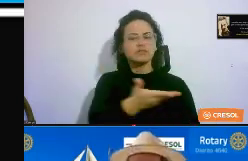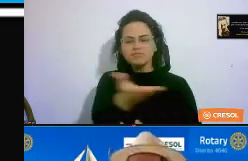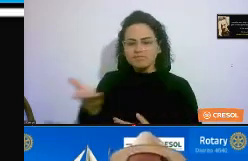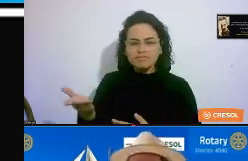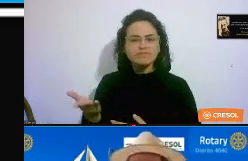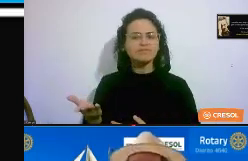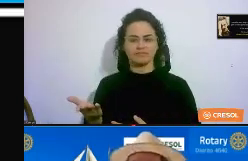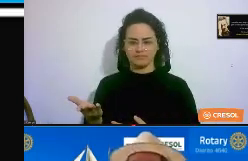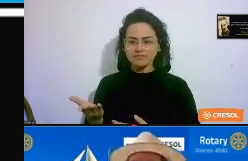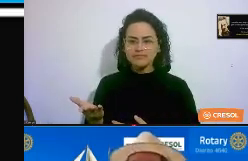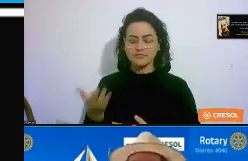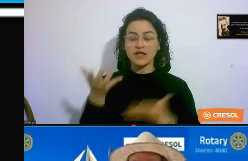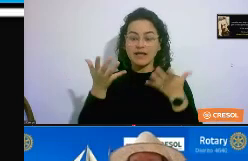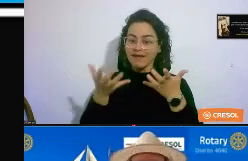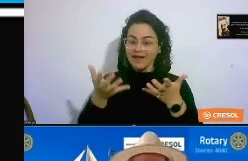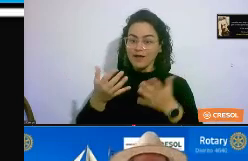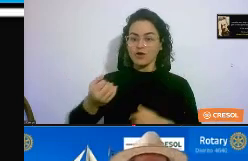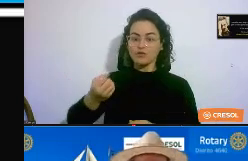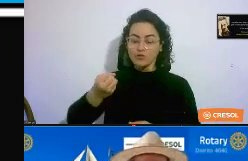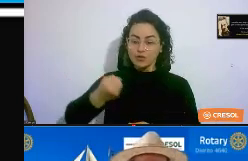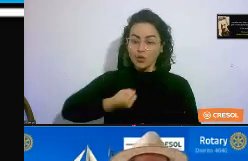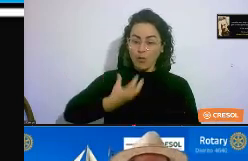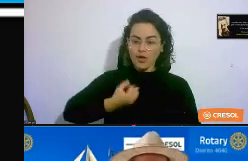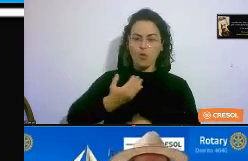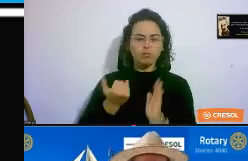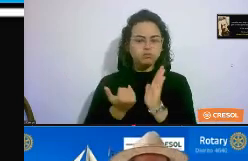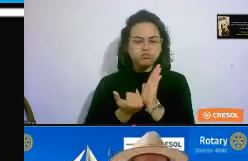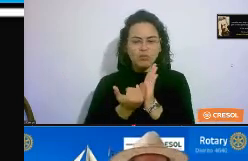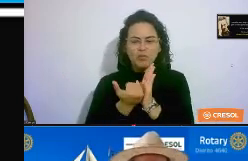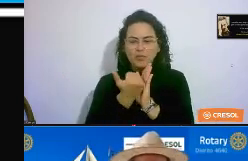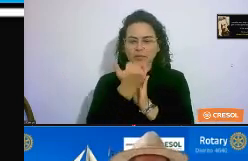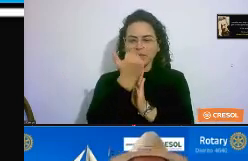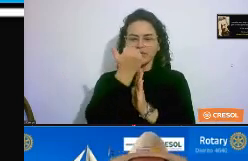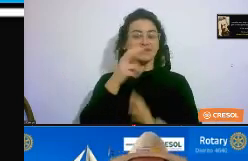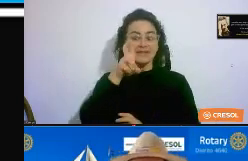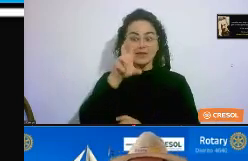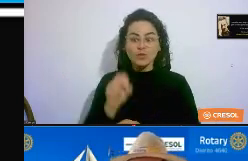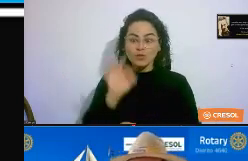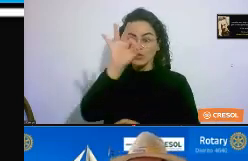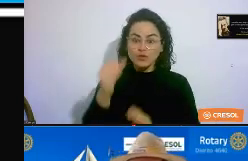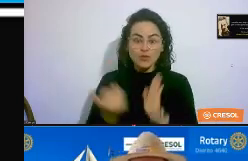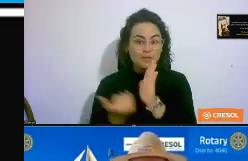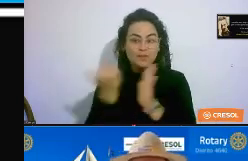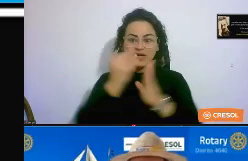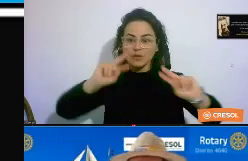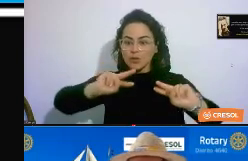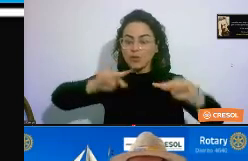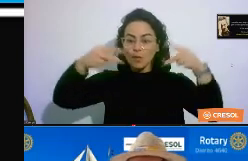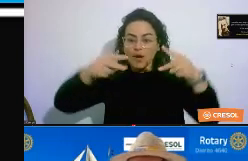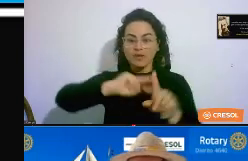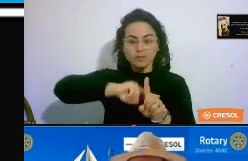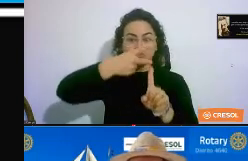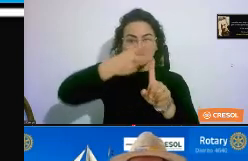número, a cada ano, vocês possam contribuir mais de 50% ou dobrar esse número. Por que não?